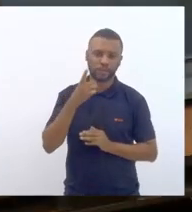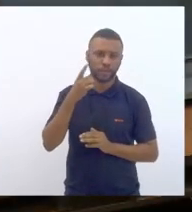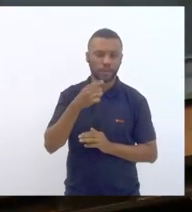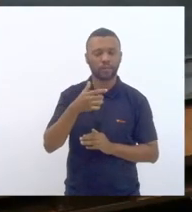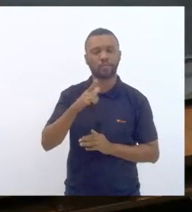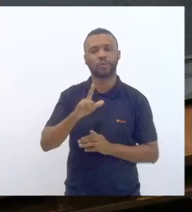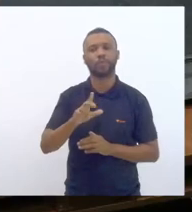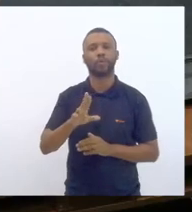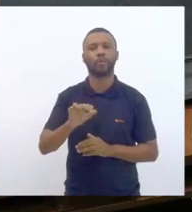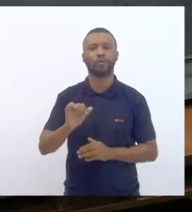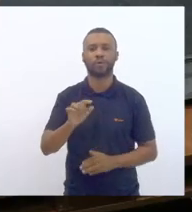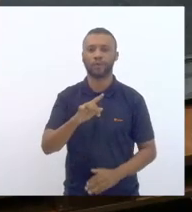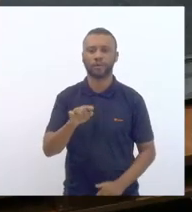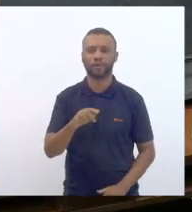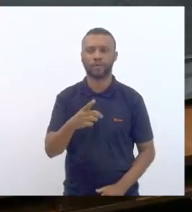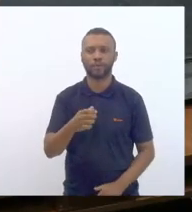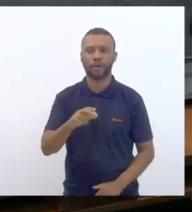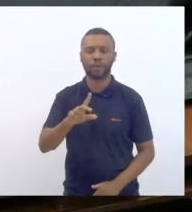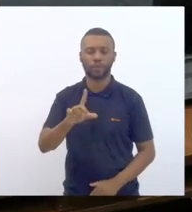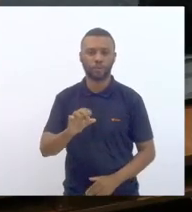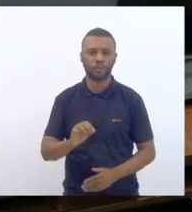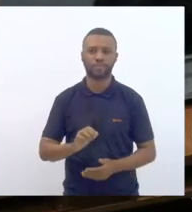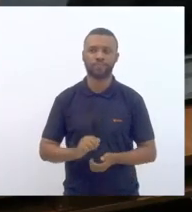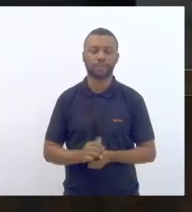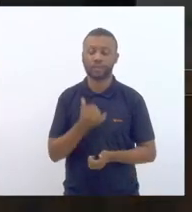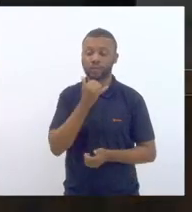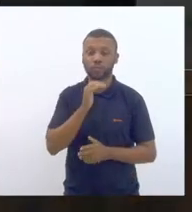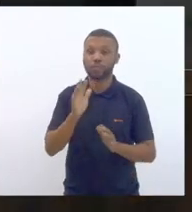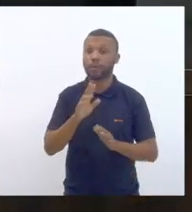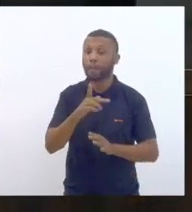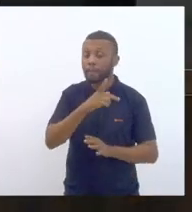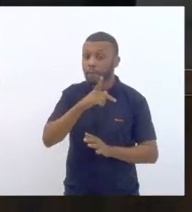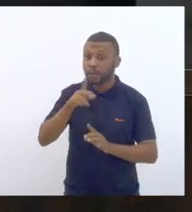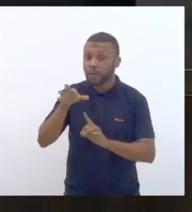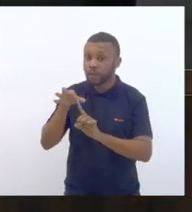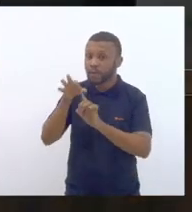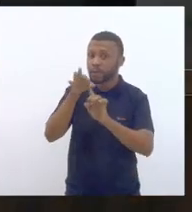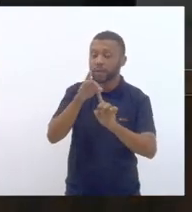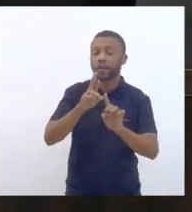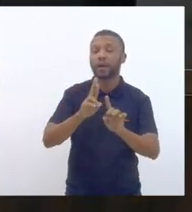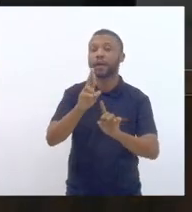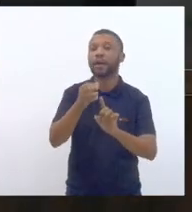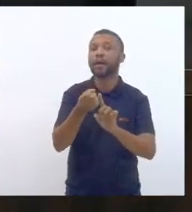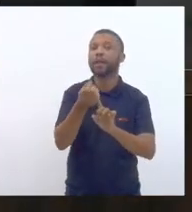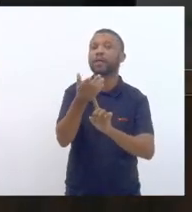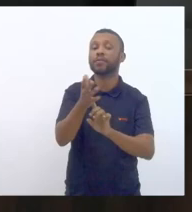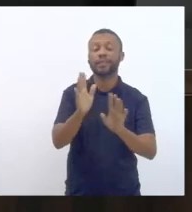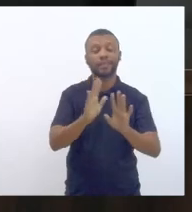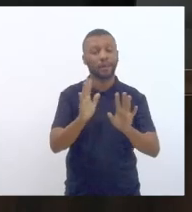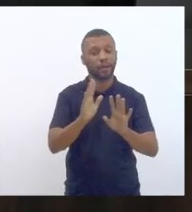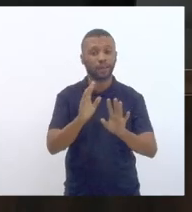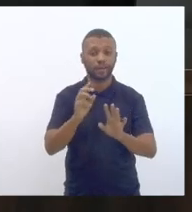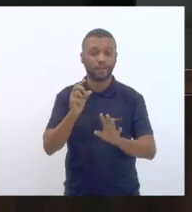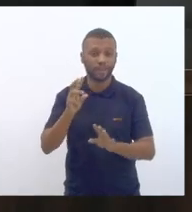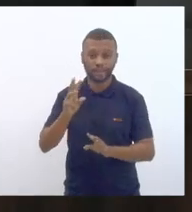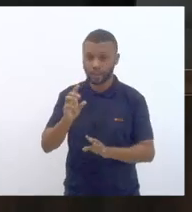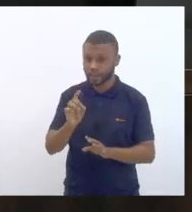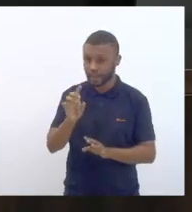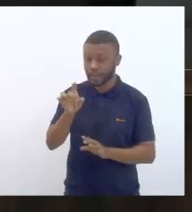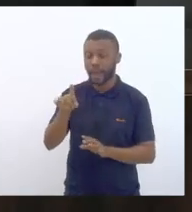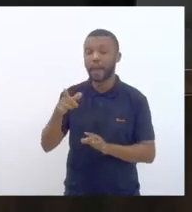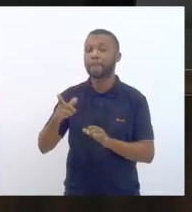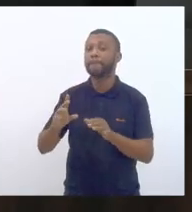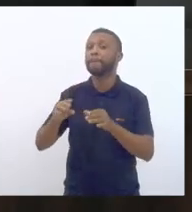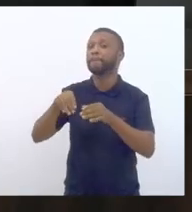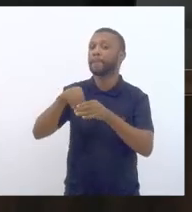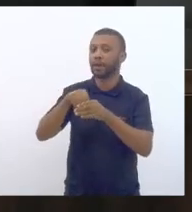Paulo. Perdão. Presidência designa relator, deputado Valdeir. Não, Valdeir é membro.